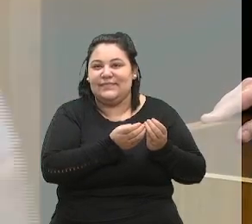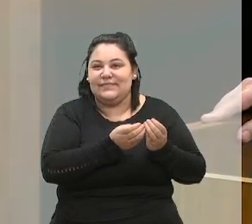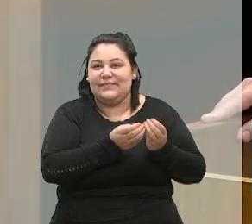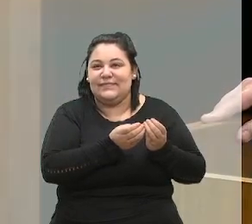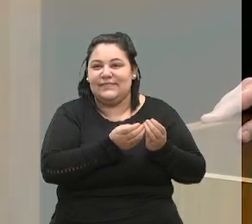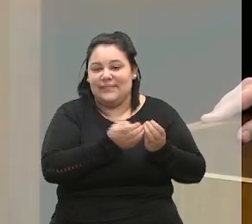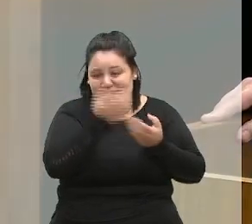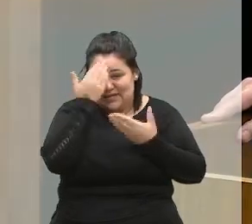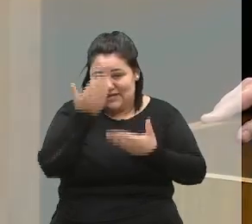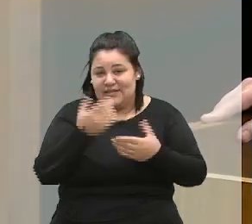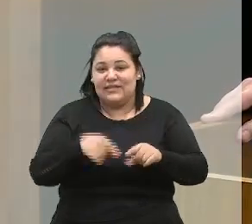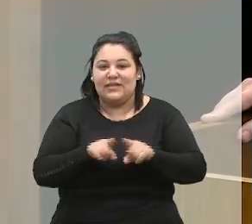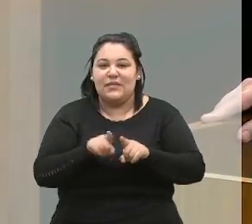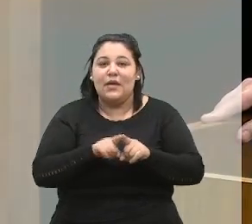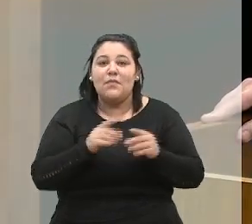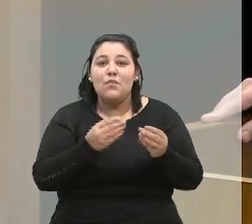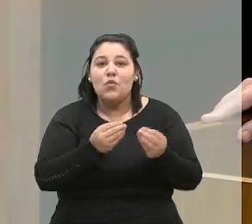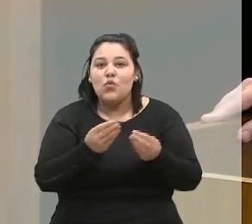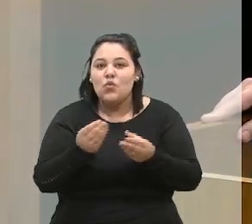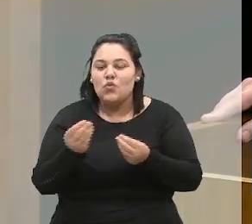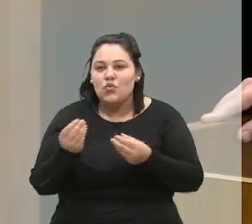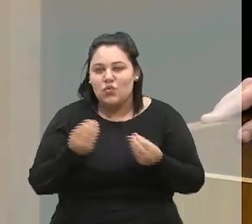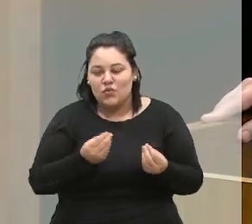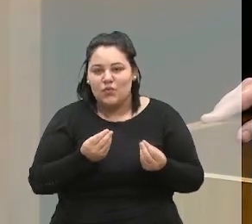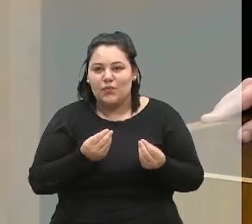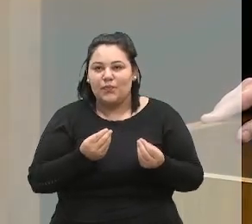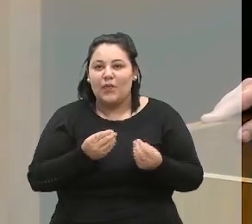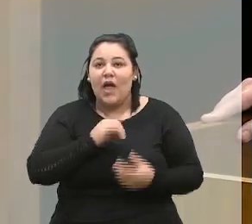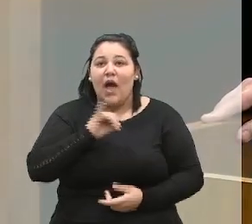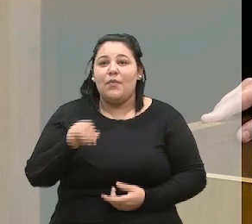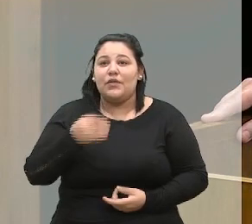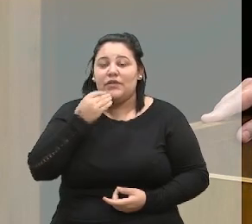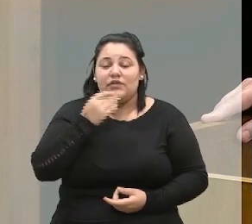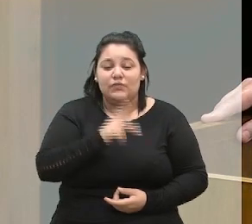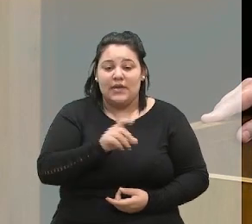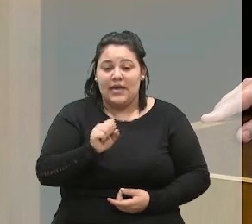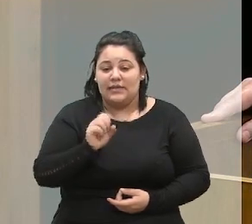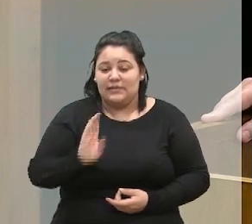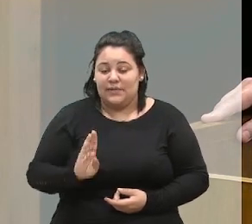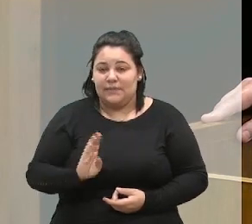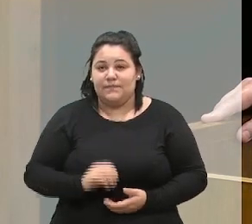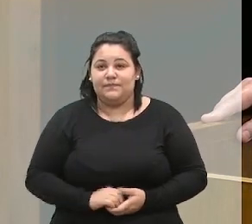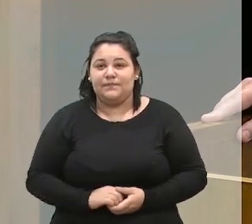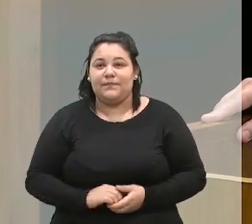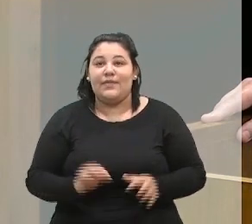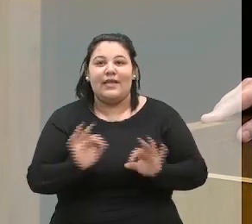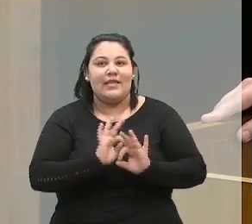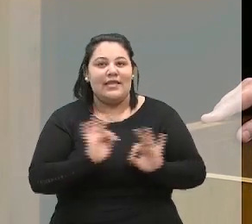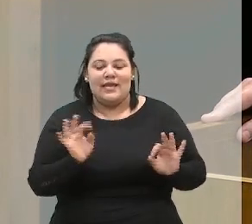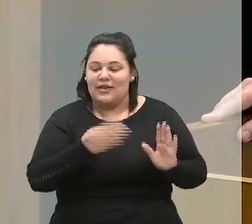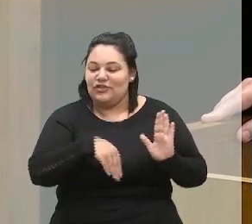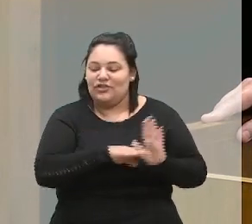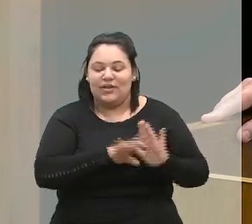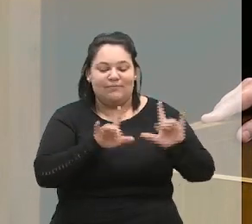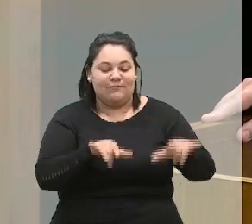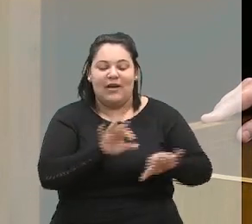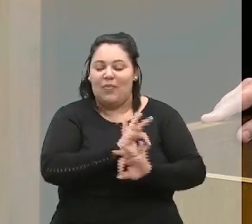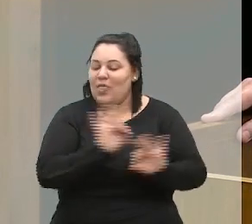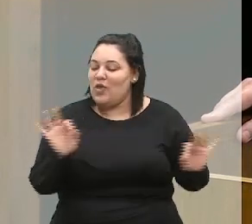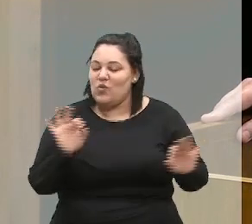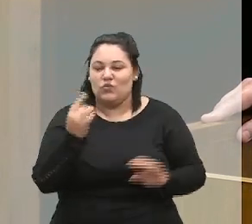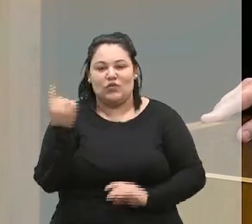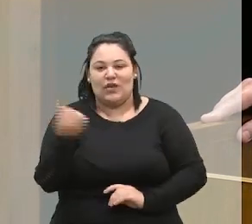e agradecer muito pela oportunidade ao PSB. Ninguém chega a lugar nenhum